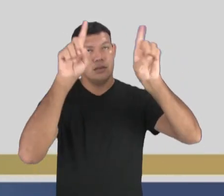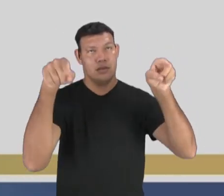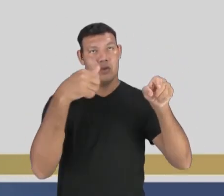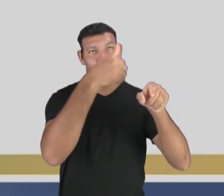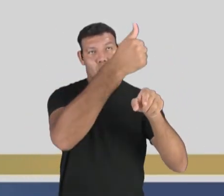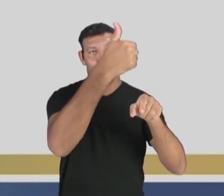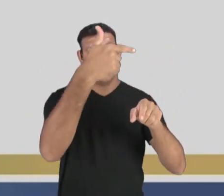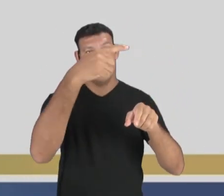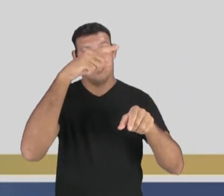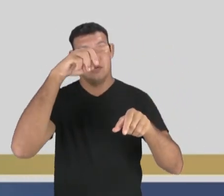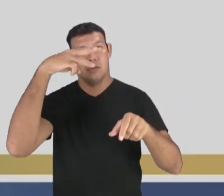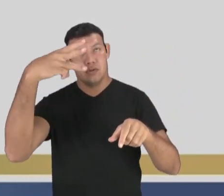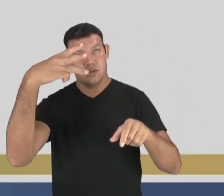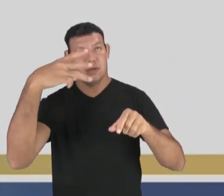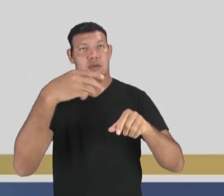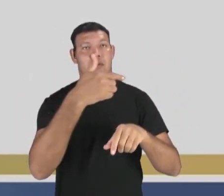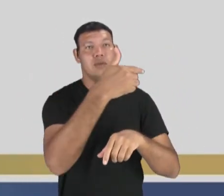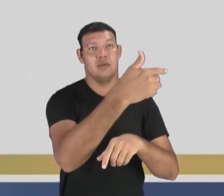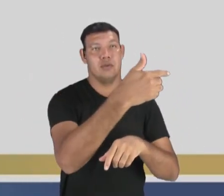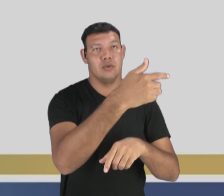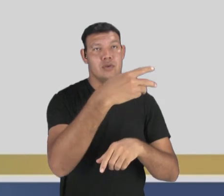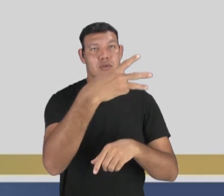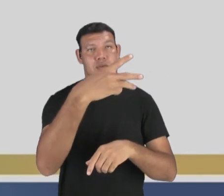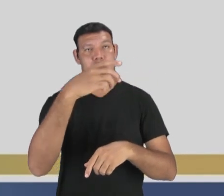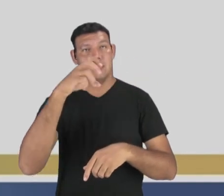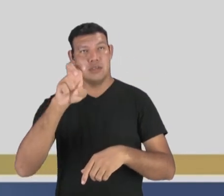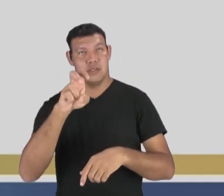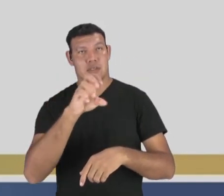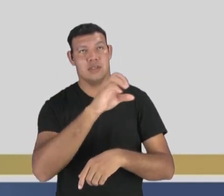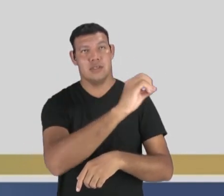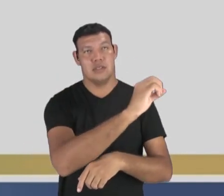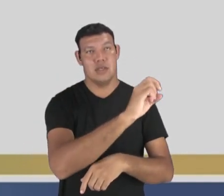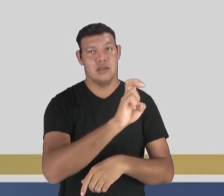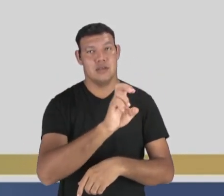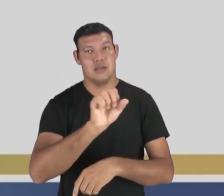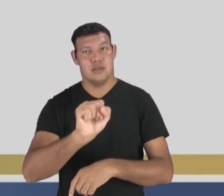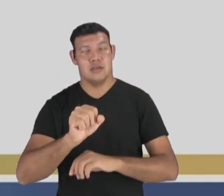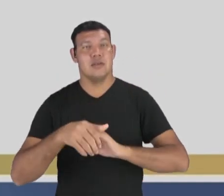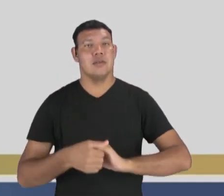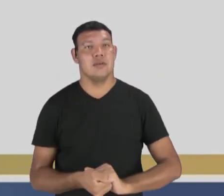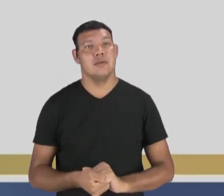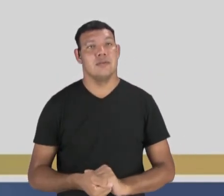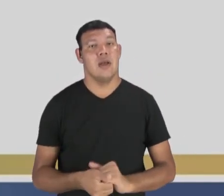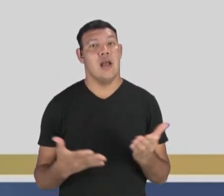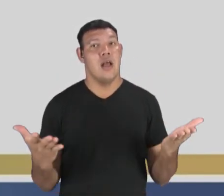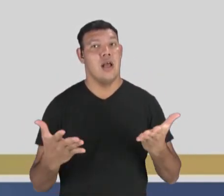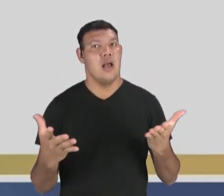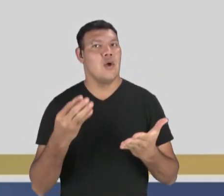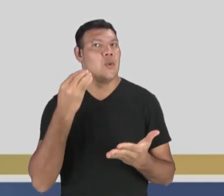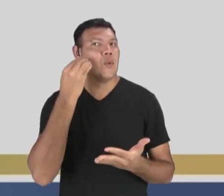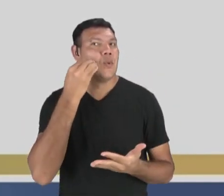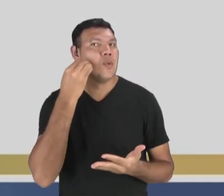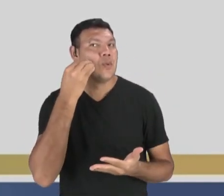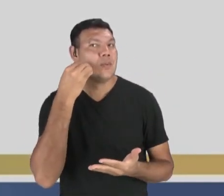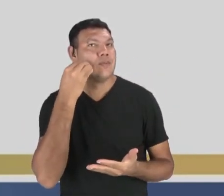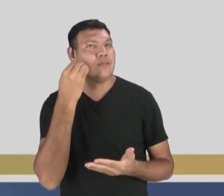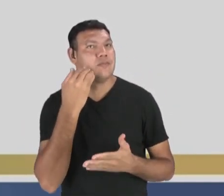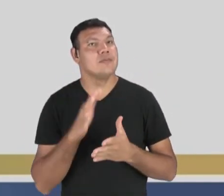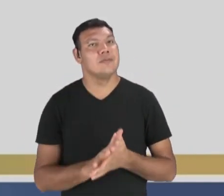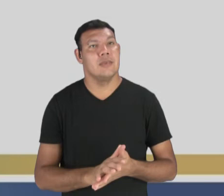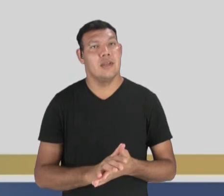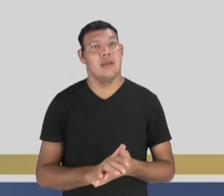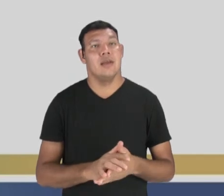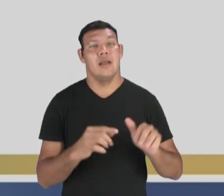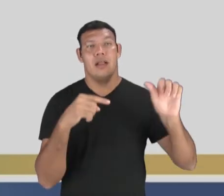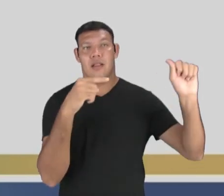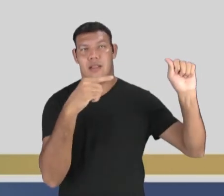3, 1, 2 e 5, e 0, 5 e 8. Nós vamos primeiro testar a primeira